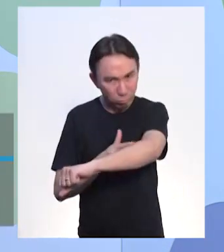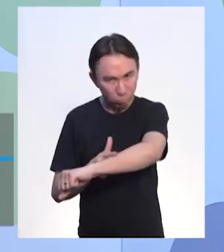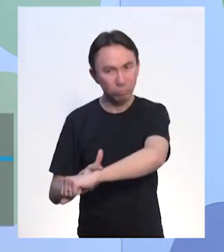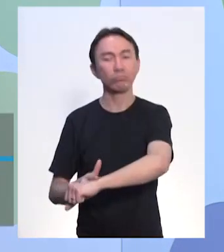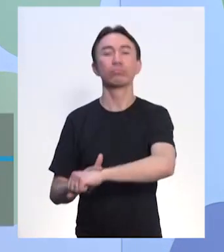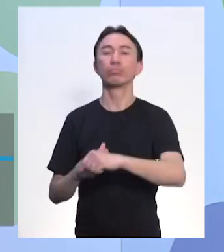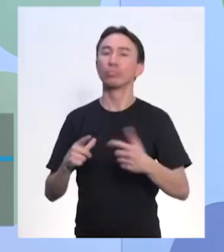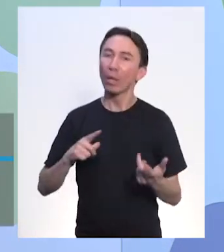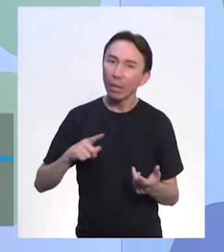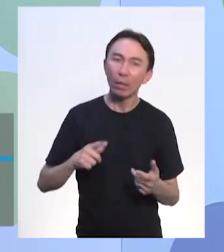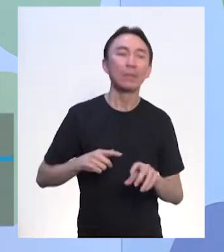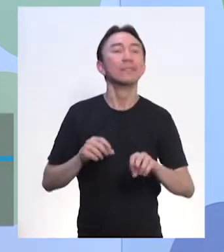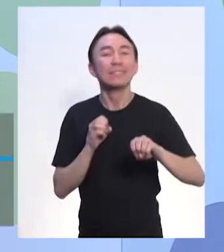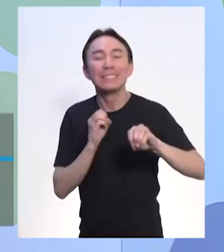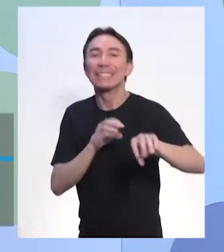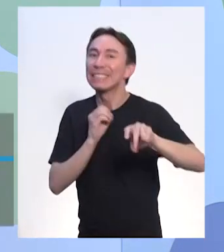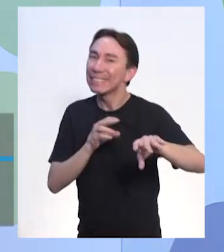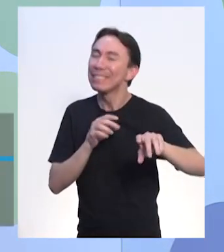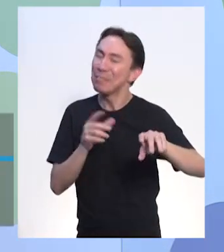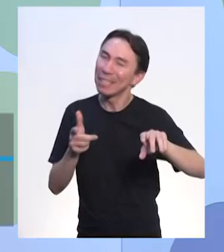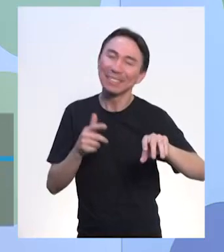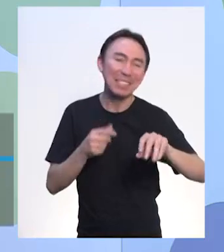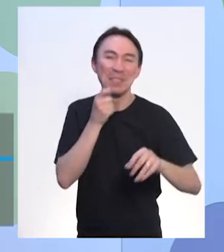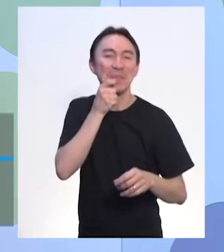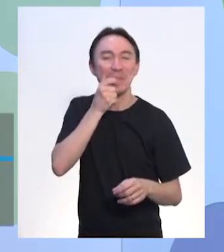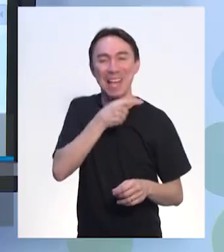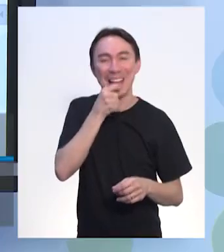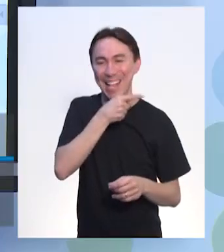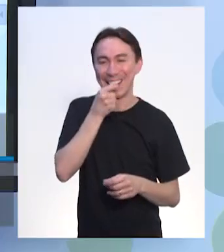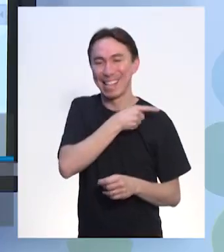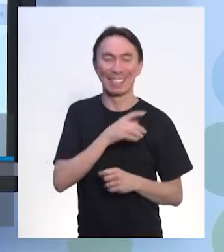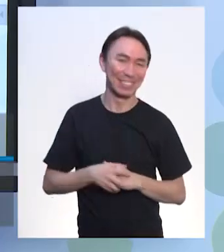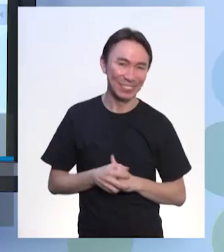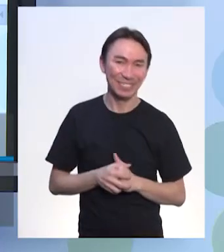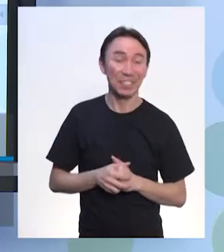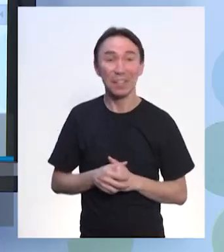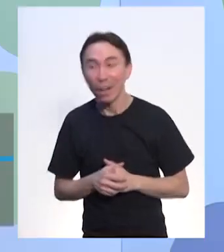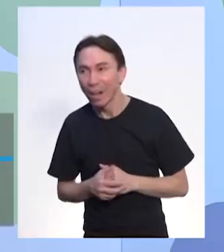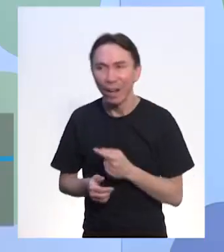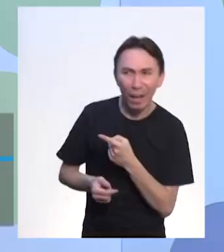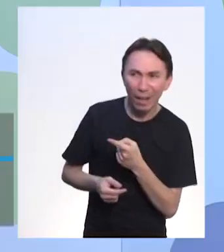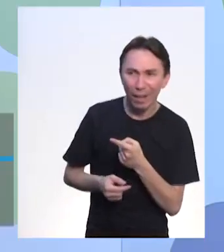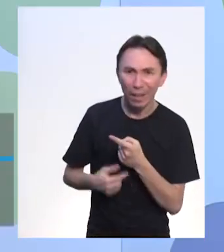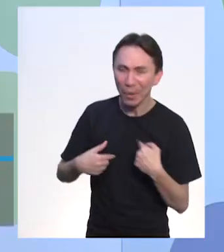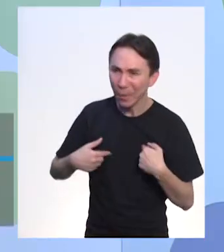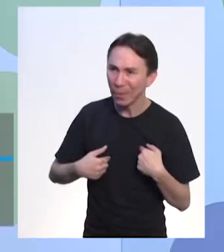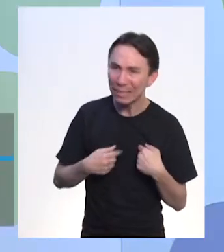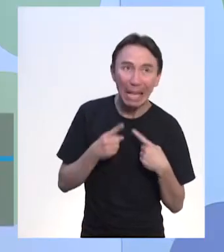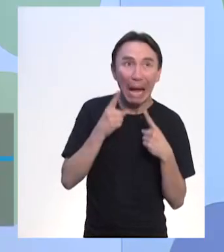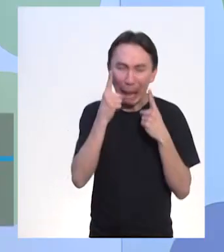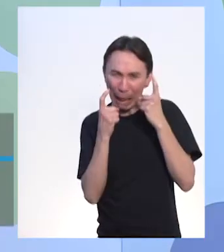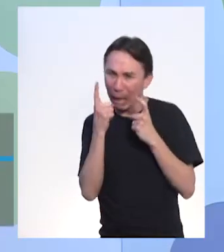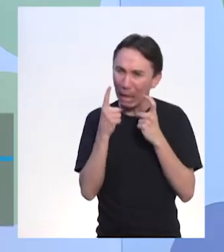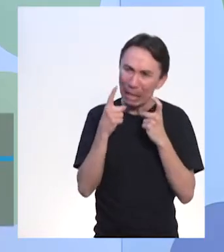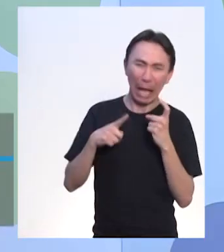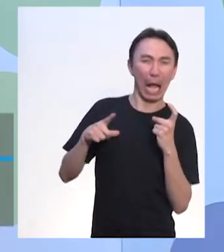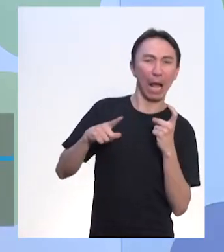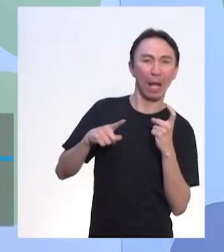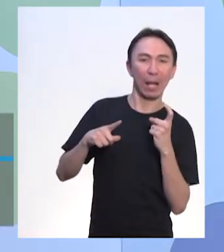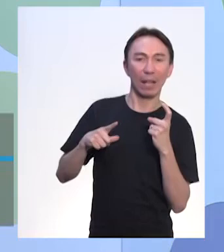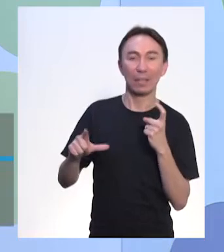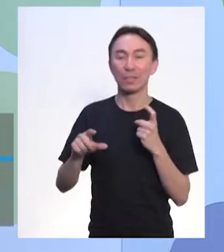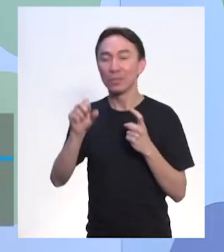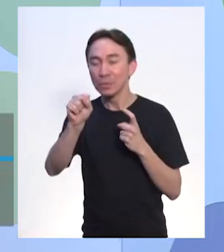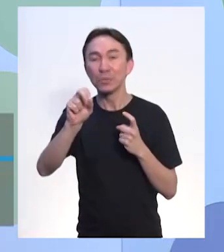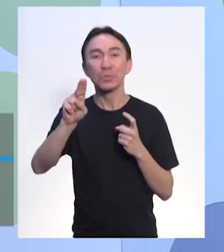uns educativos e outros até engraçados, né? Muito engraçado, né, Mara? Tem umas caras que eu falo assim, eu fiz essa cara. E aí, a Suzy